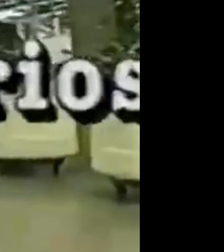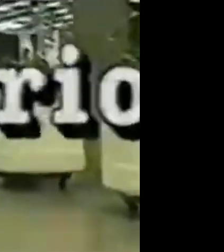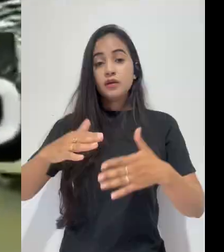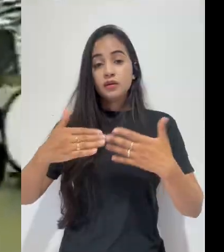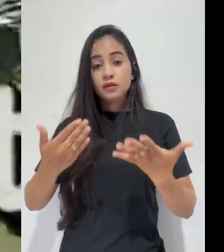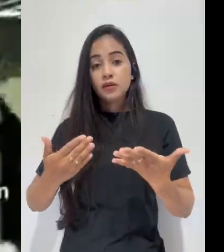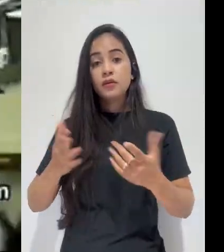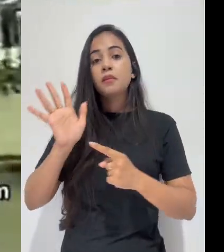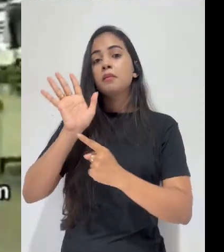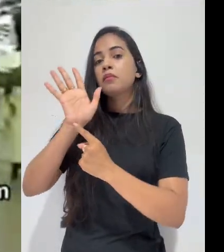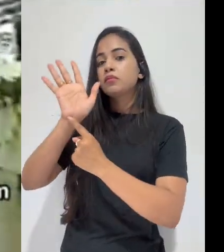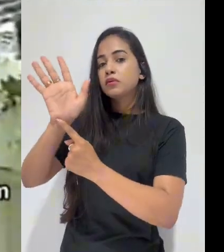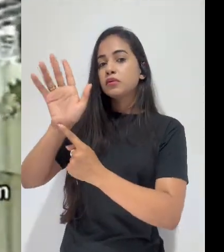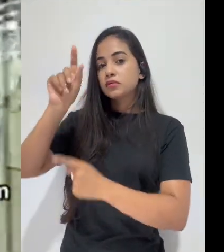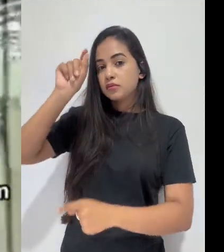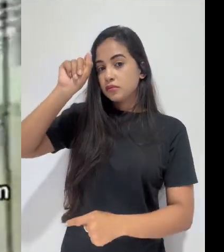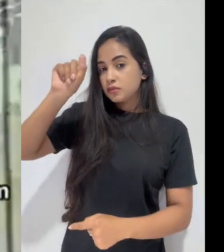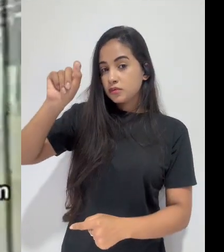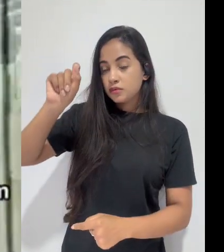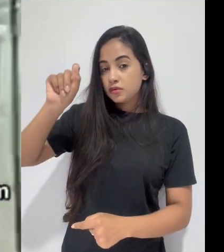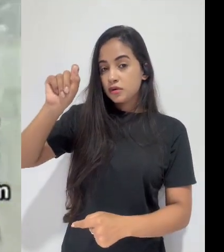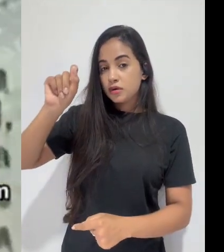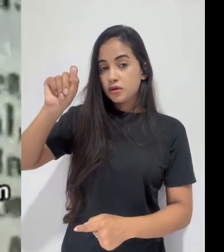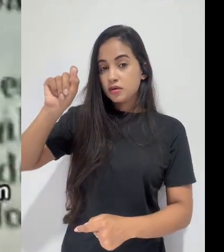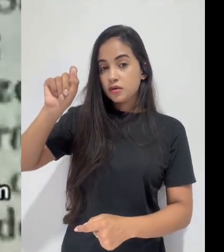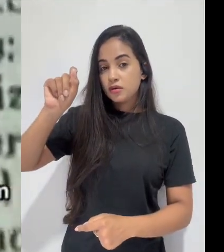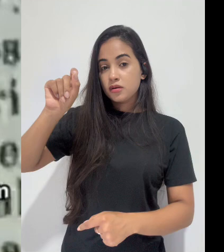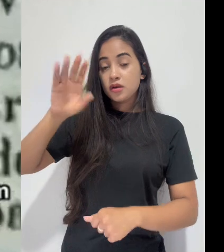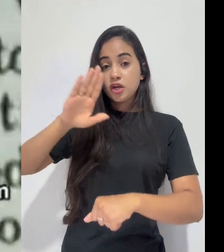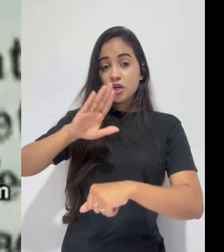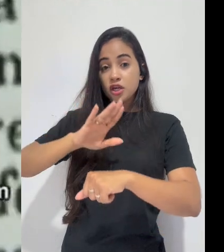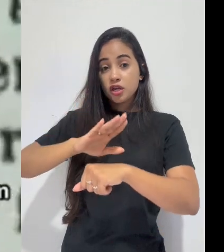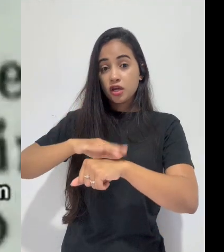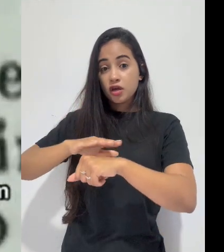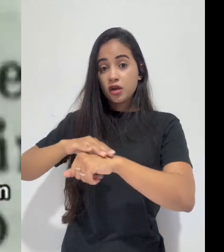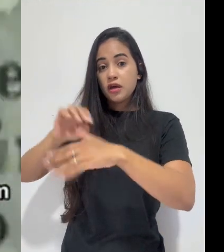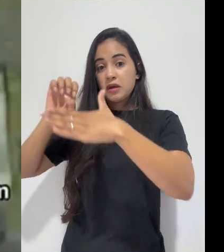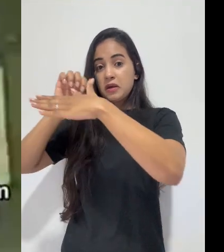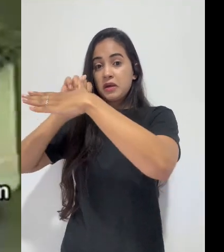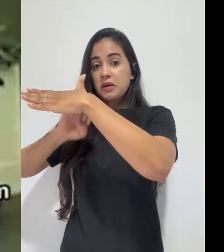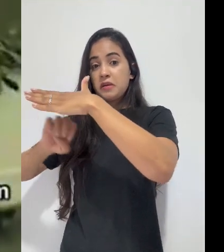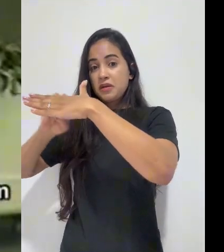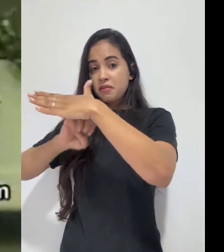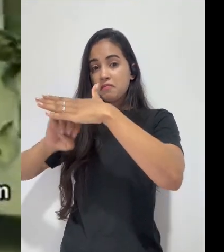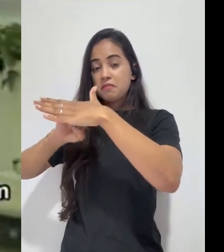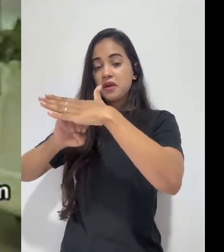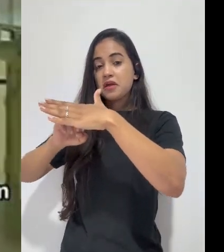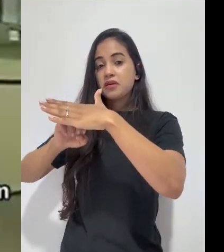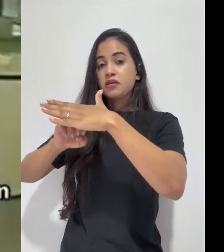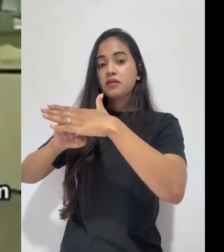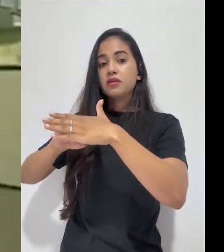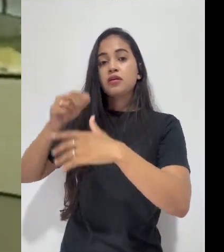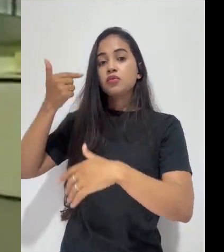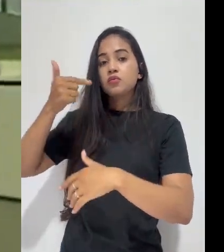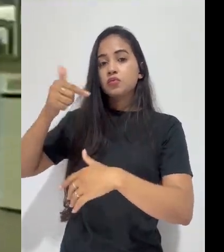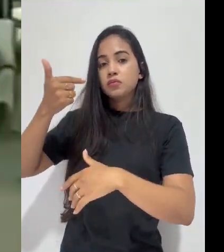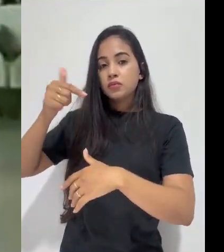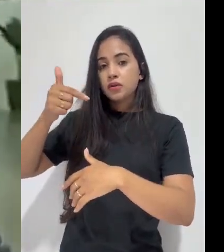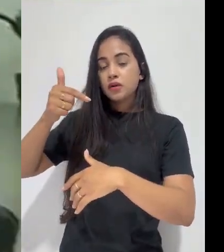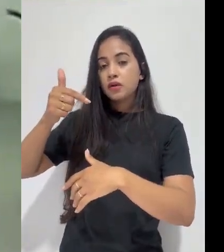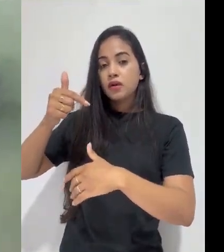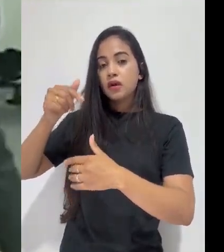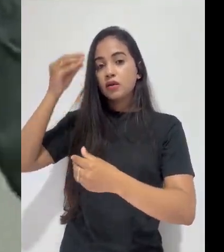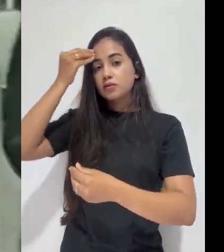Dessa forma, fica evidenciado pela sentença que em nenhum momento a Eletrosul praticou qualquer ato de